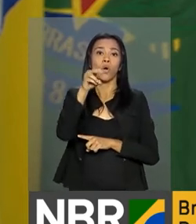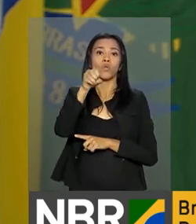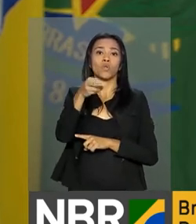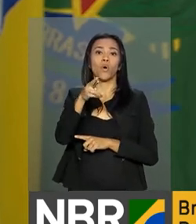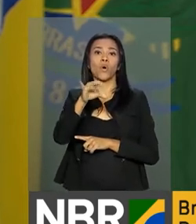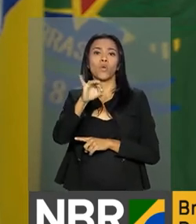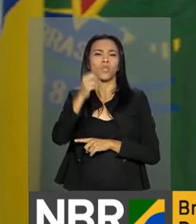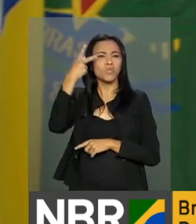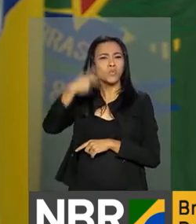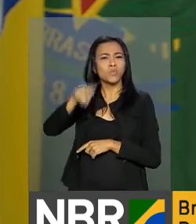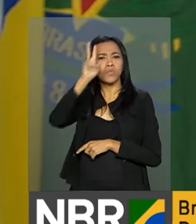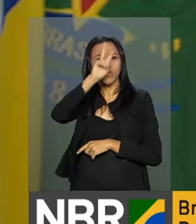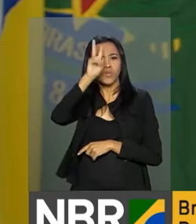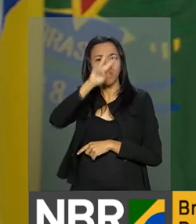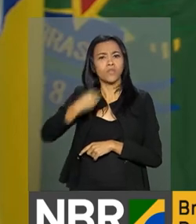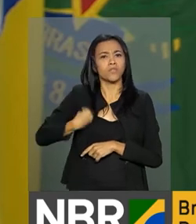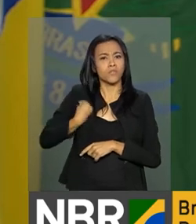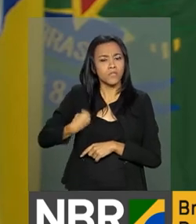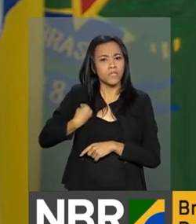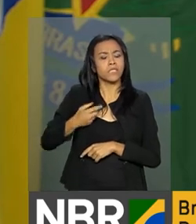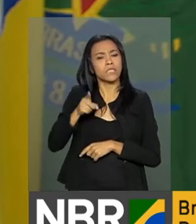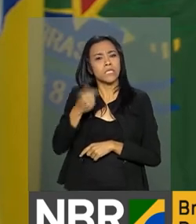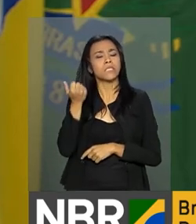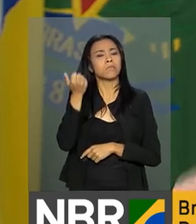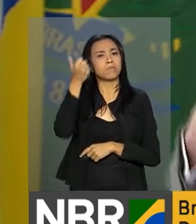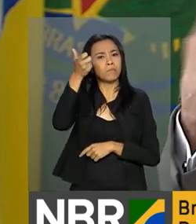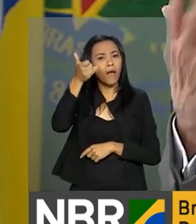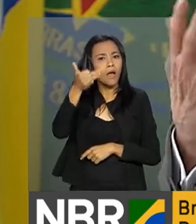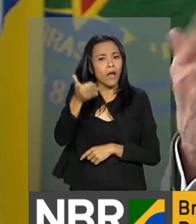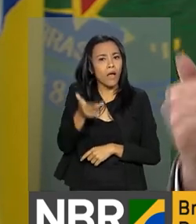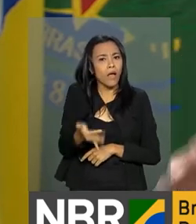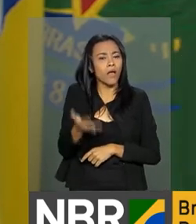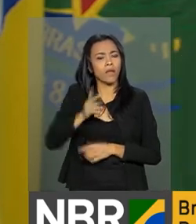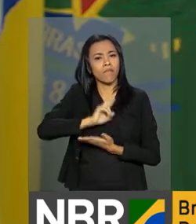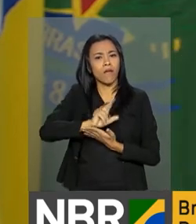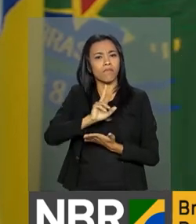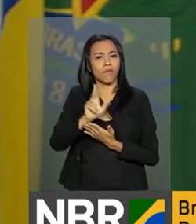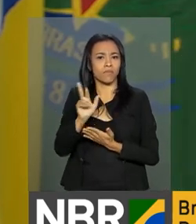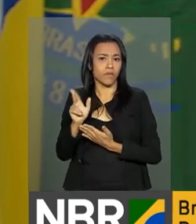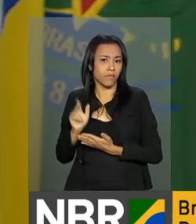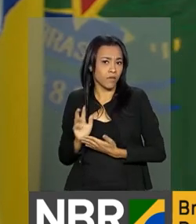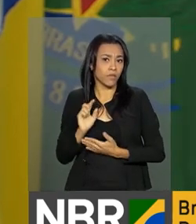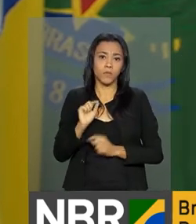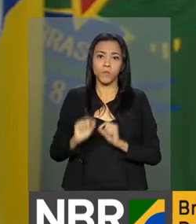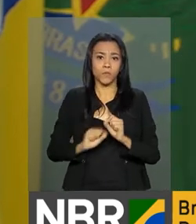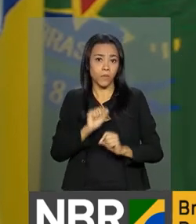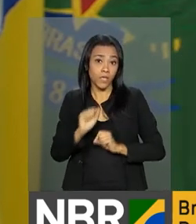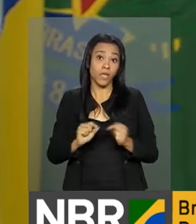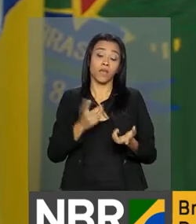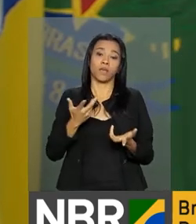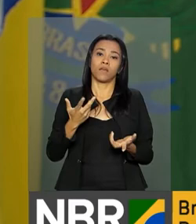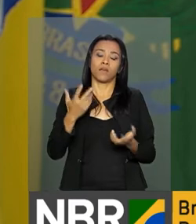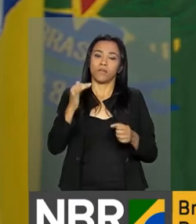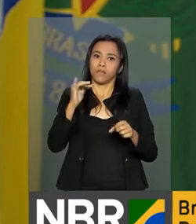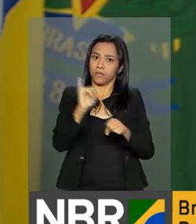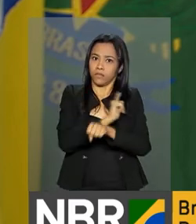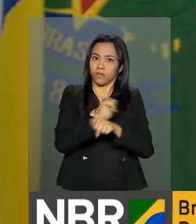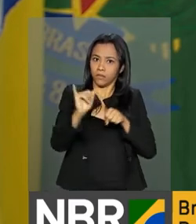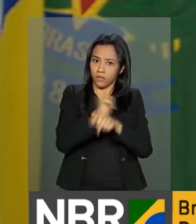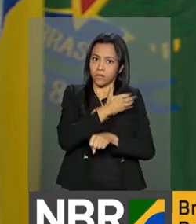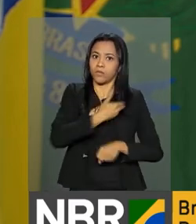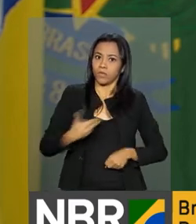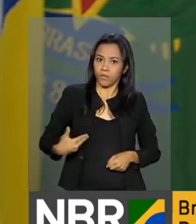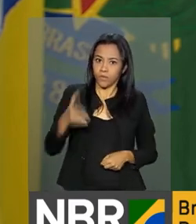mas também como relato que ele fez das várias medidas que foram tomadas pelo governo federal foi quando me ocorreu